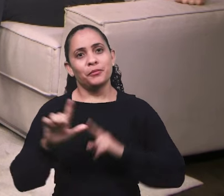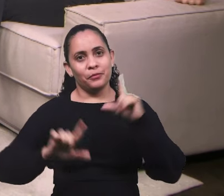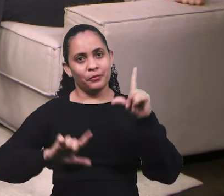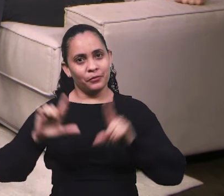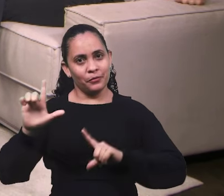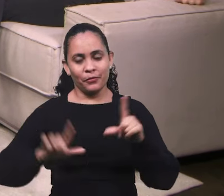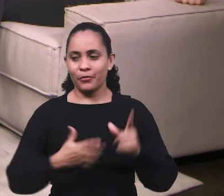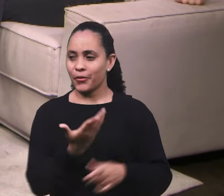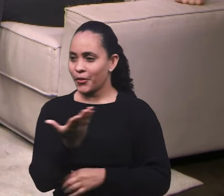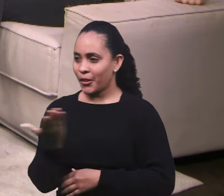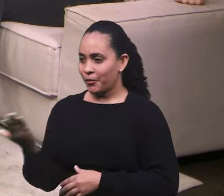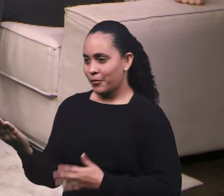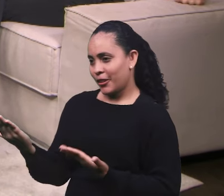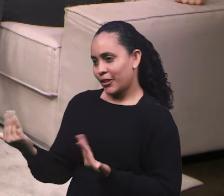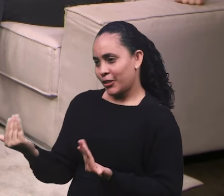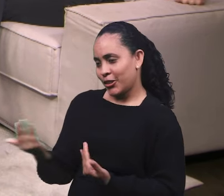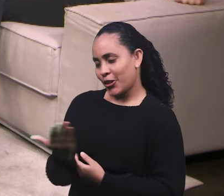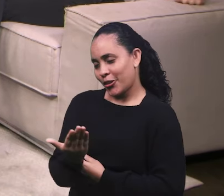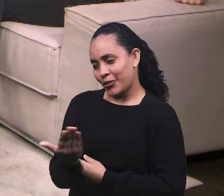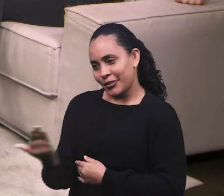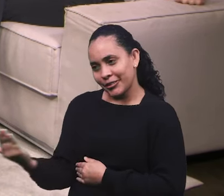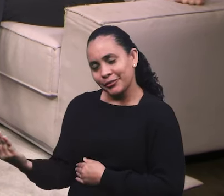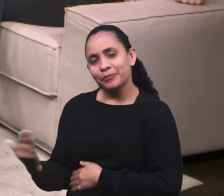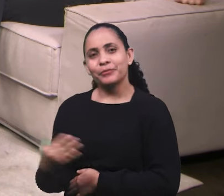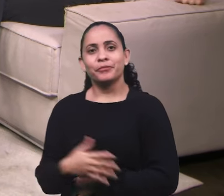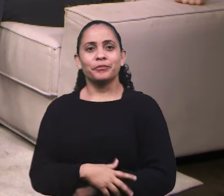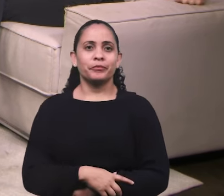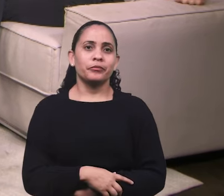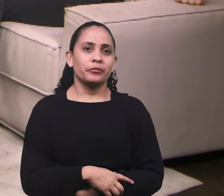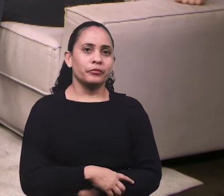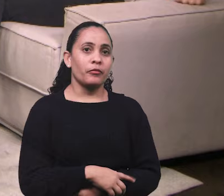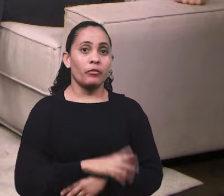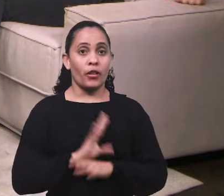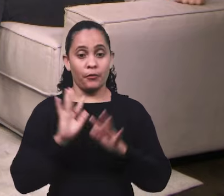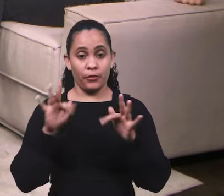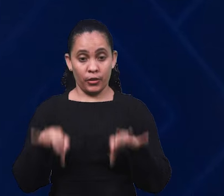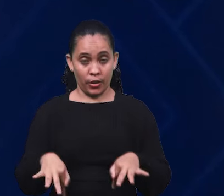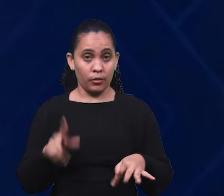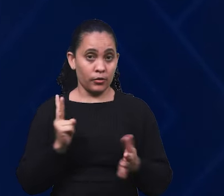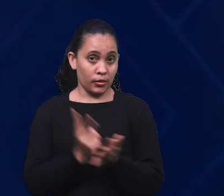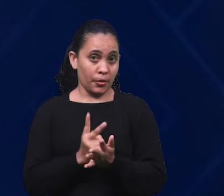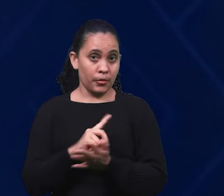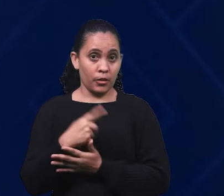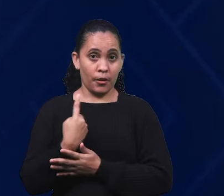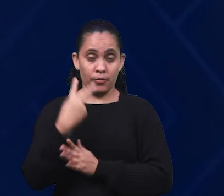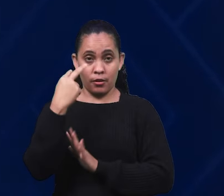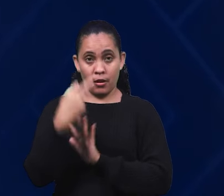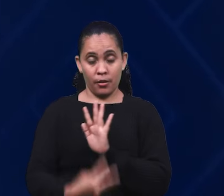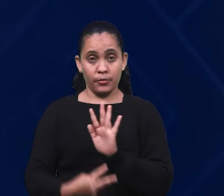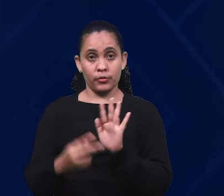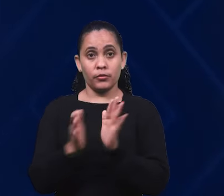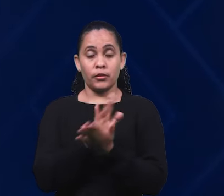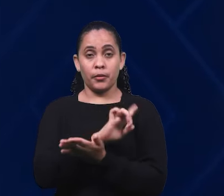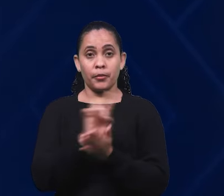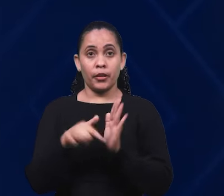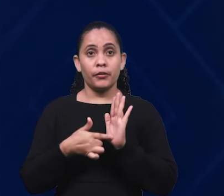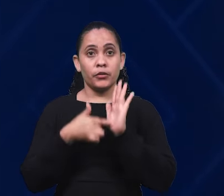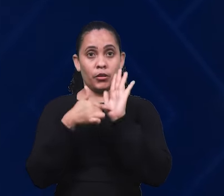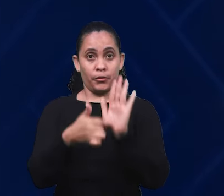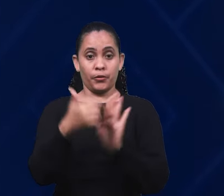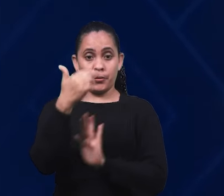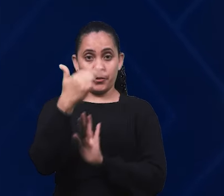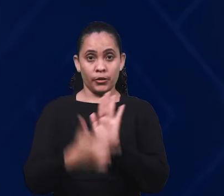E aos jovens também, Henrico, Rafael. Ao final de cada programa, nós lemos um texto da Bíblia e vamos ler